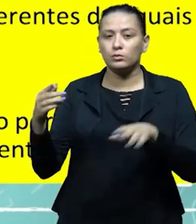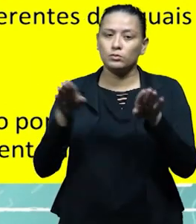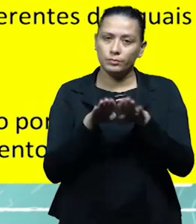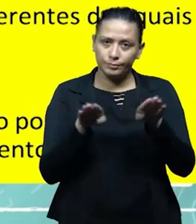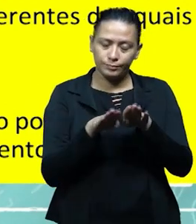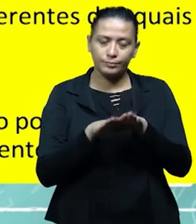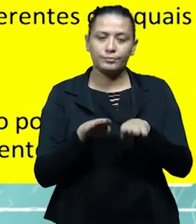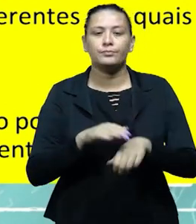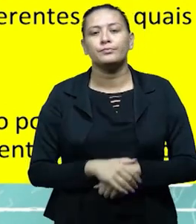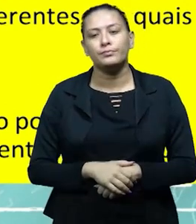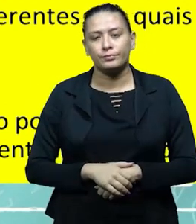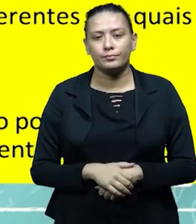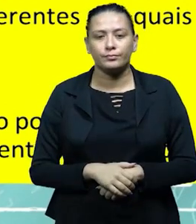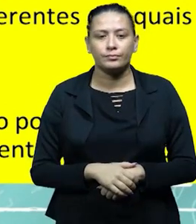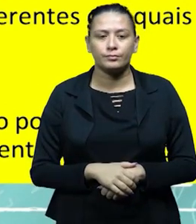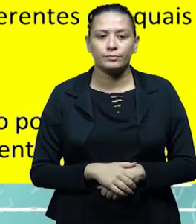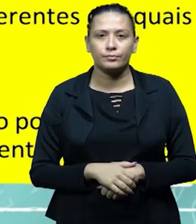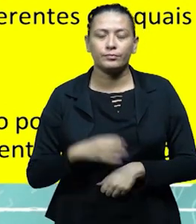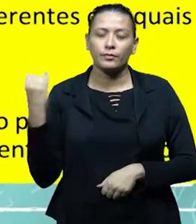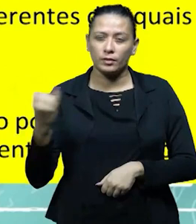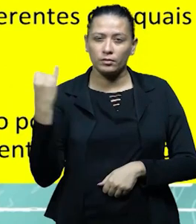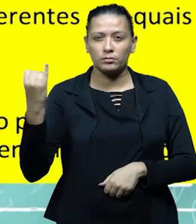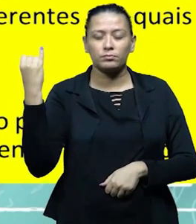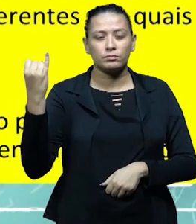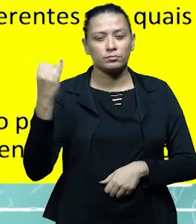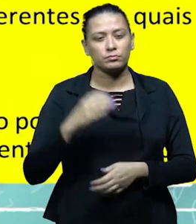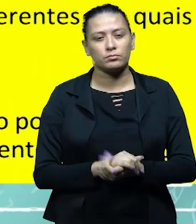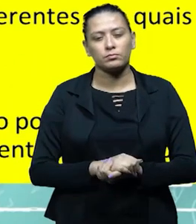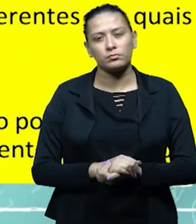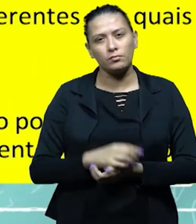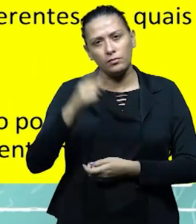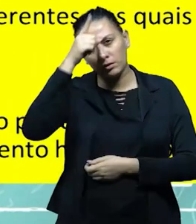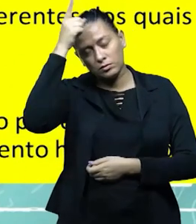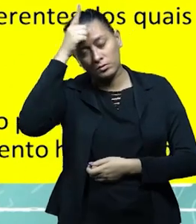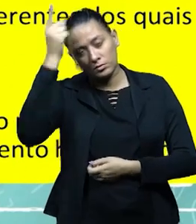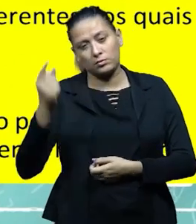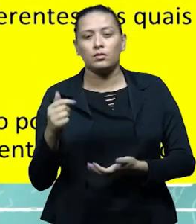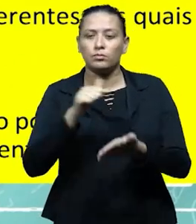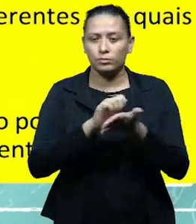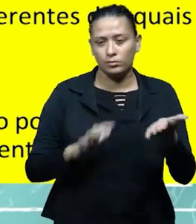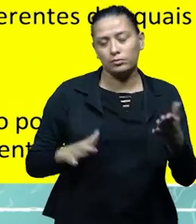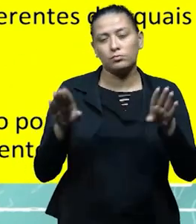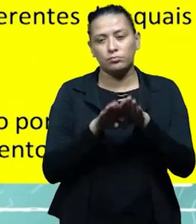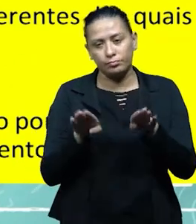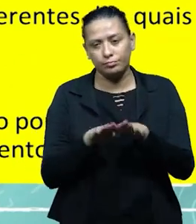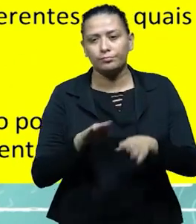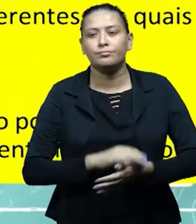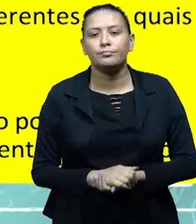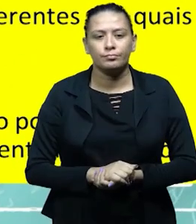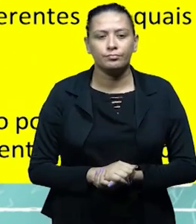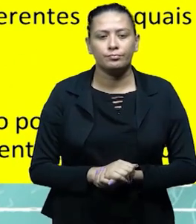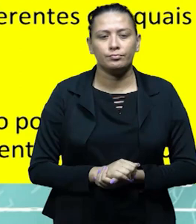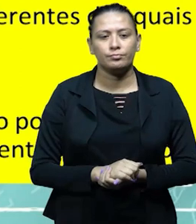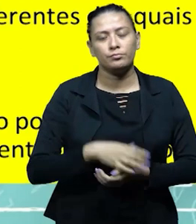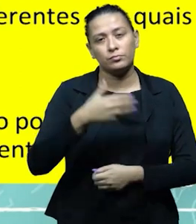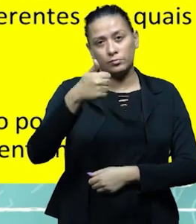também é até é importante fazer outros exercícios criar exercícios e você mesmo fazer estratégia de